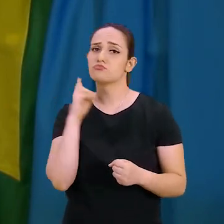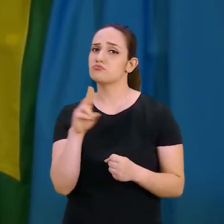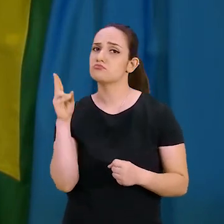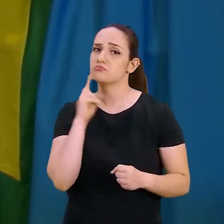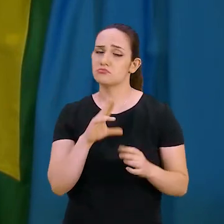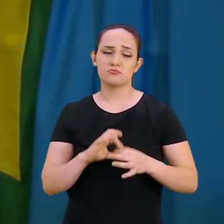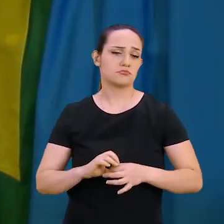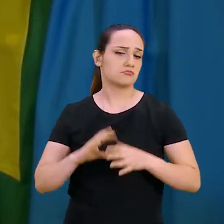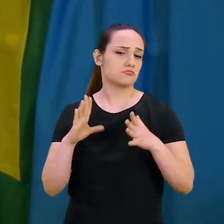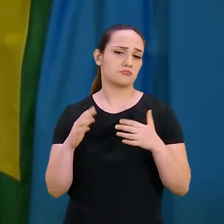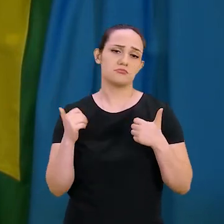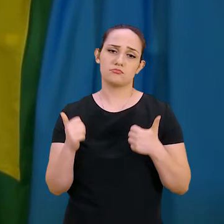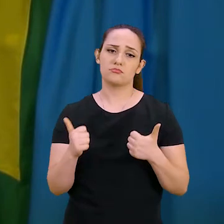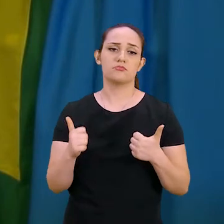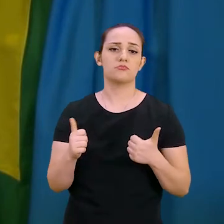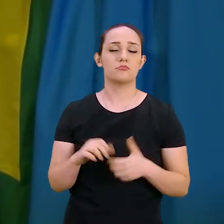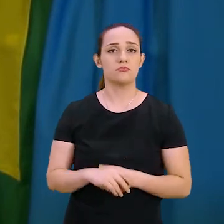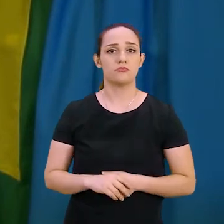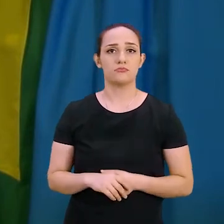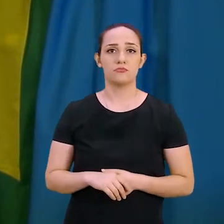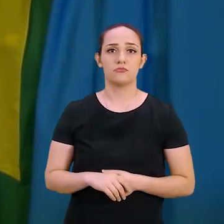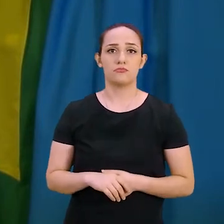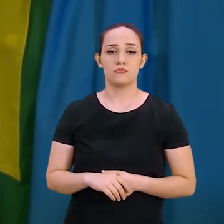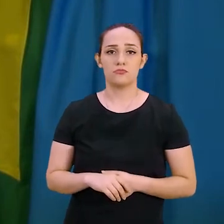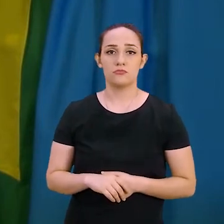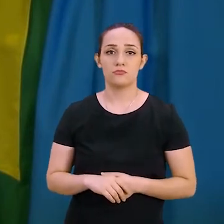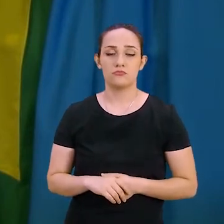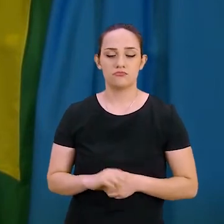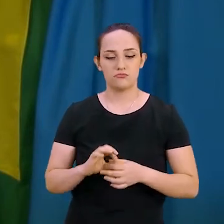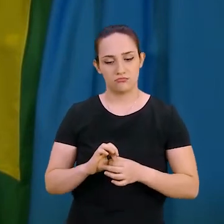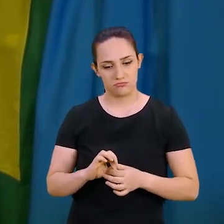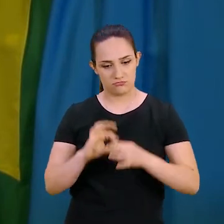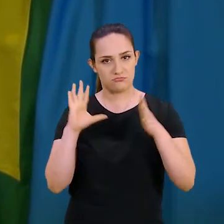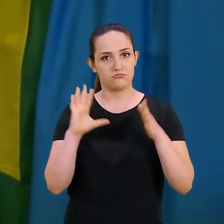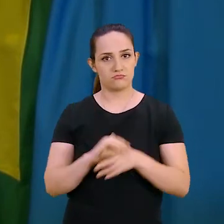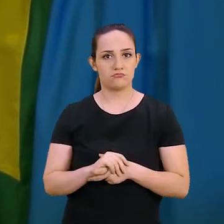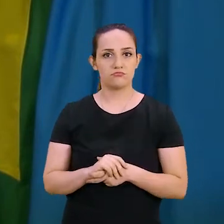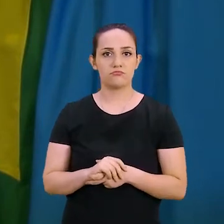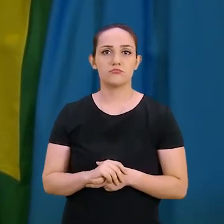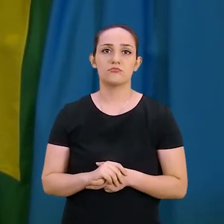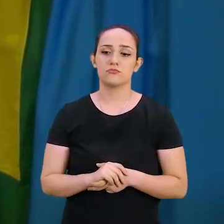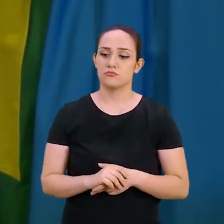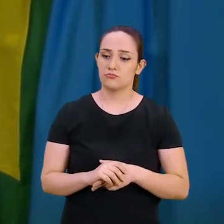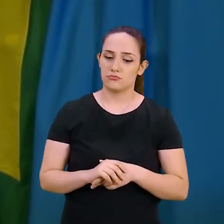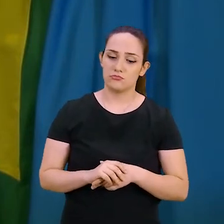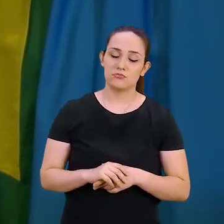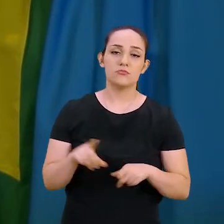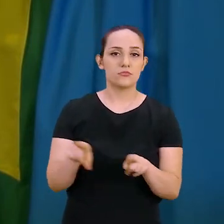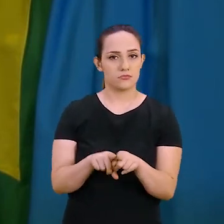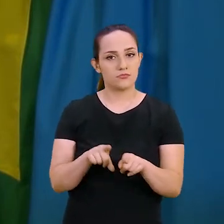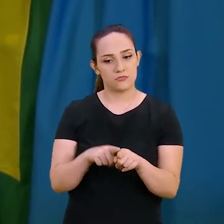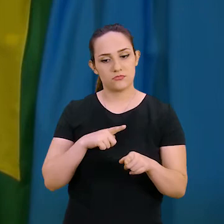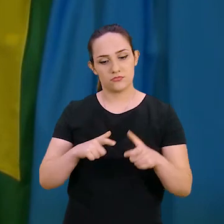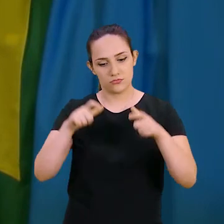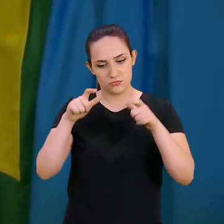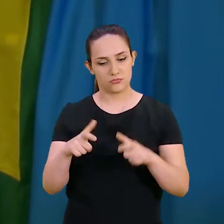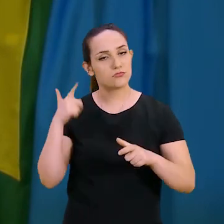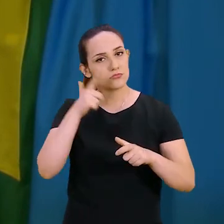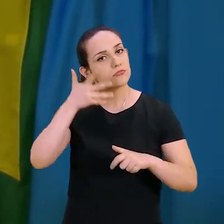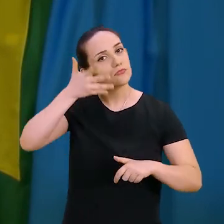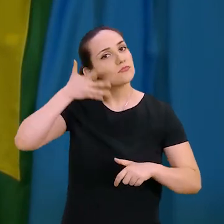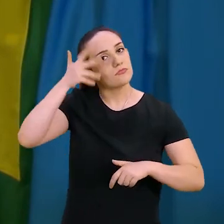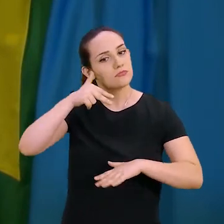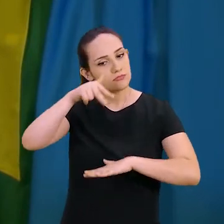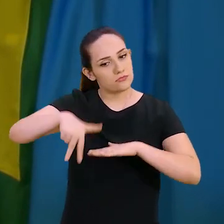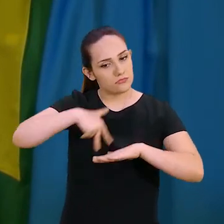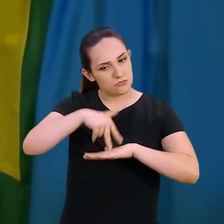acolheram muito espontaneamente, efusivamente, autorizando a entrada e liberando o